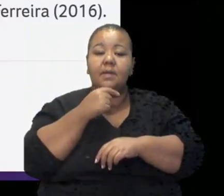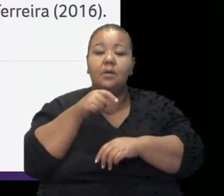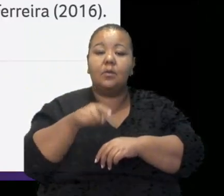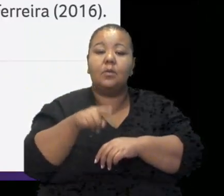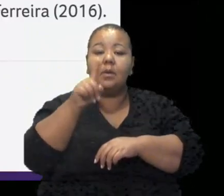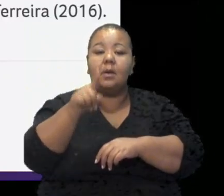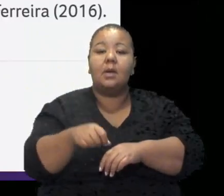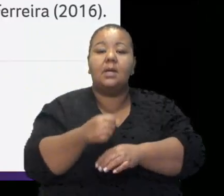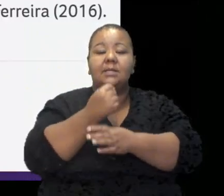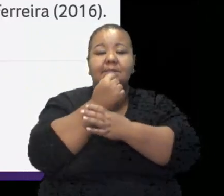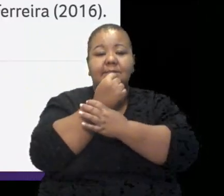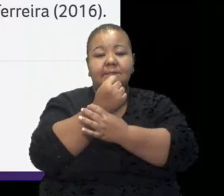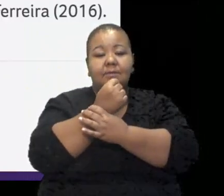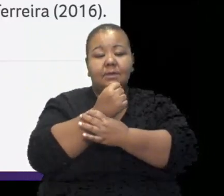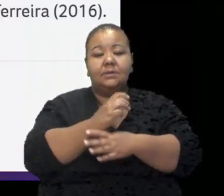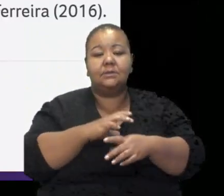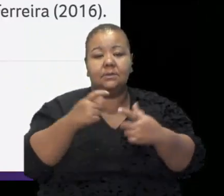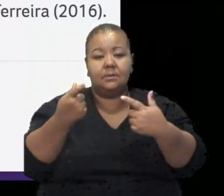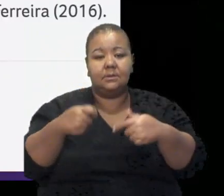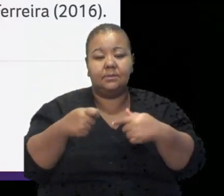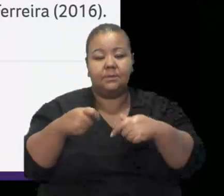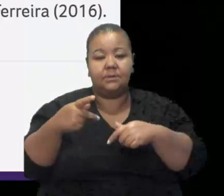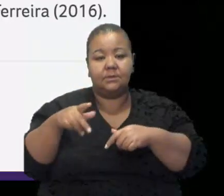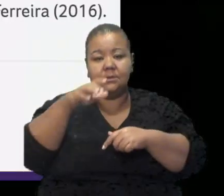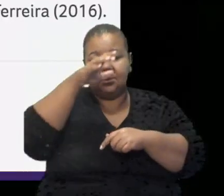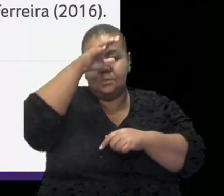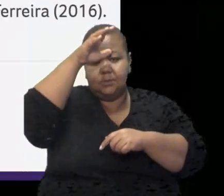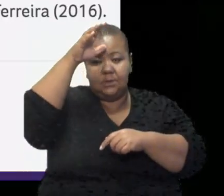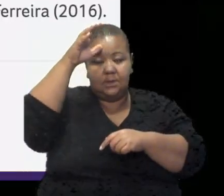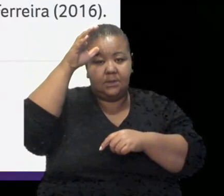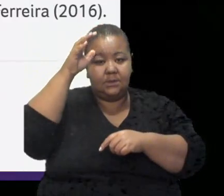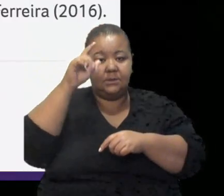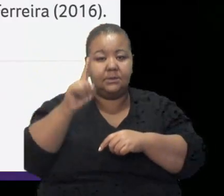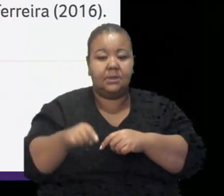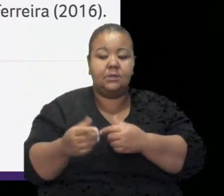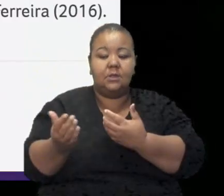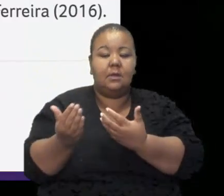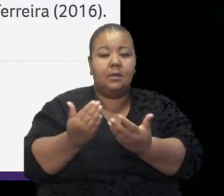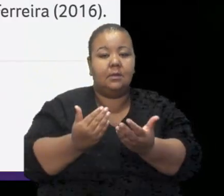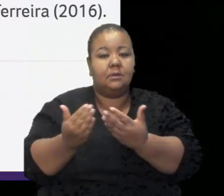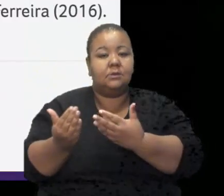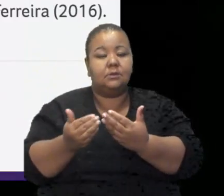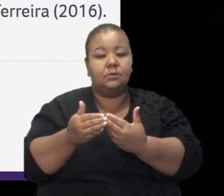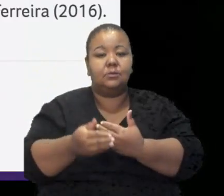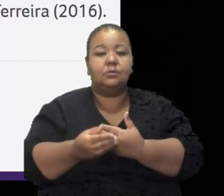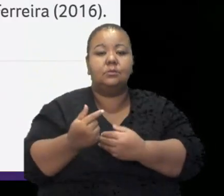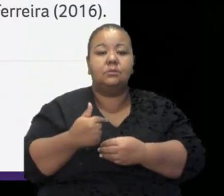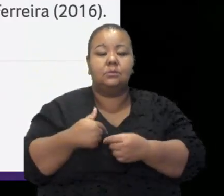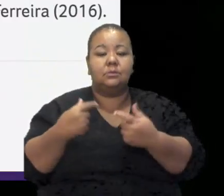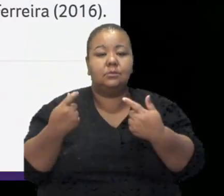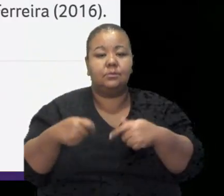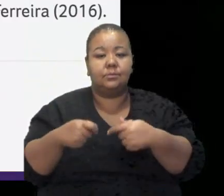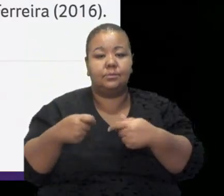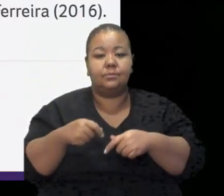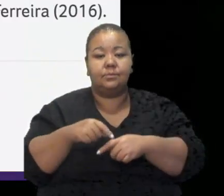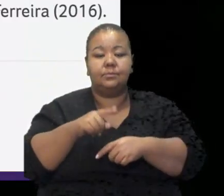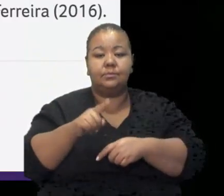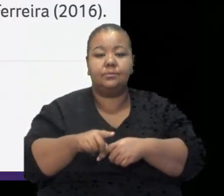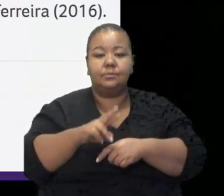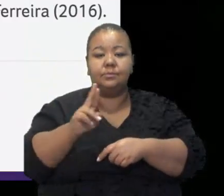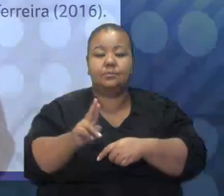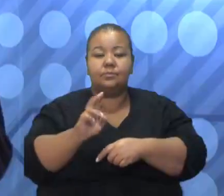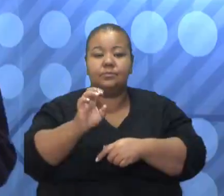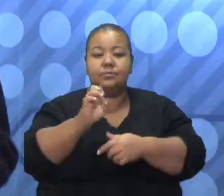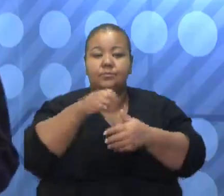faixa de segurança necessária para que os clientes sejam atendidos. Como eu preciso trabalhar com um